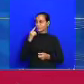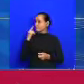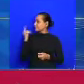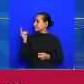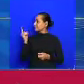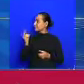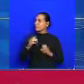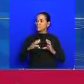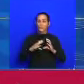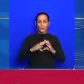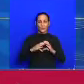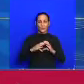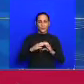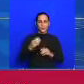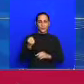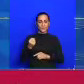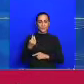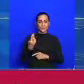20, bola branca.